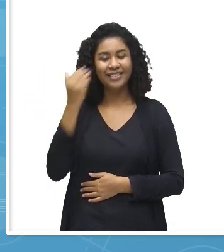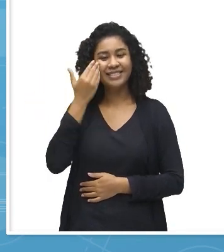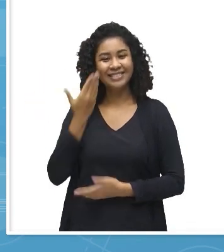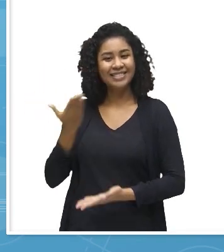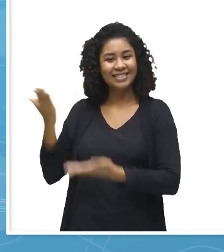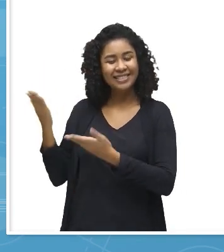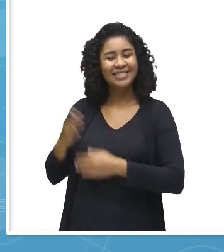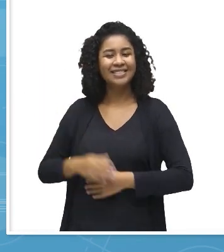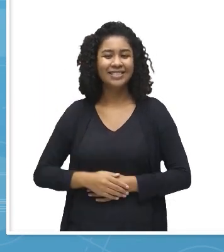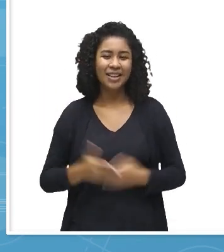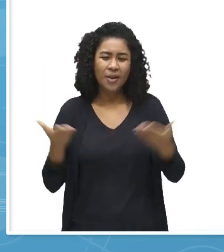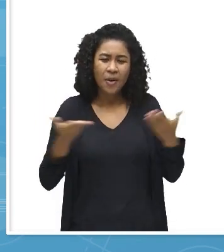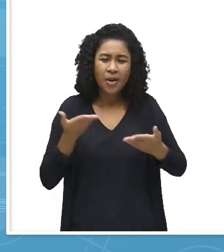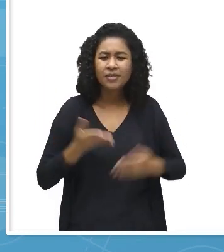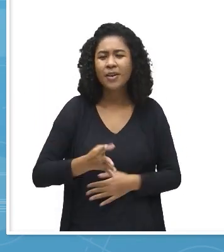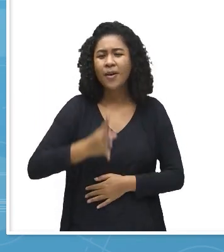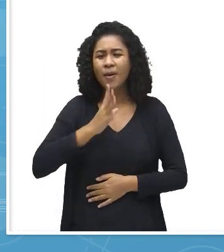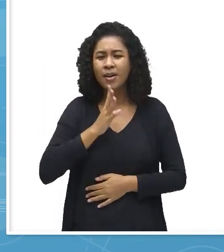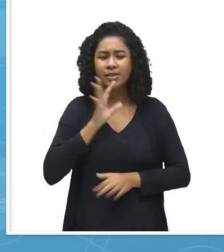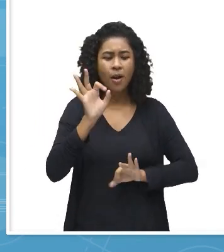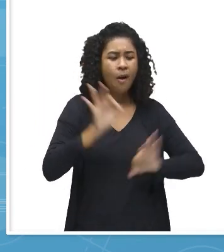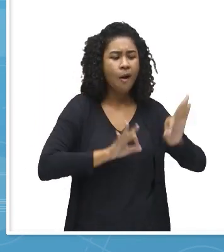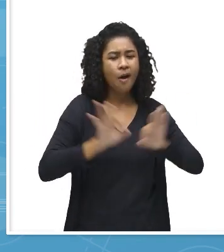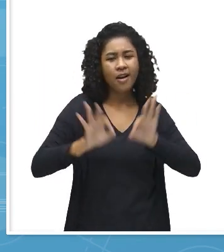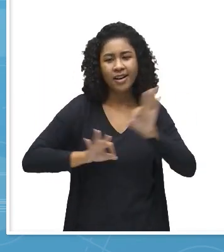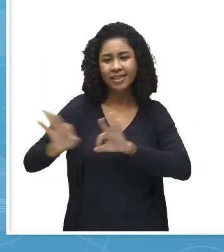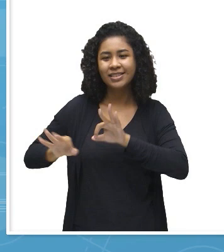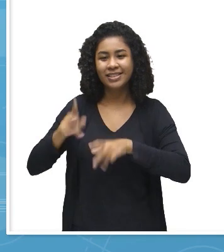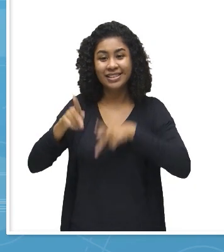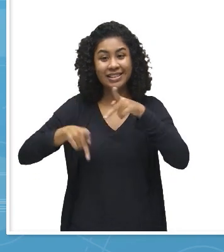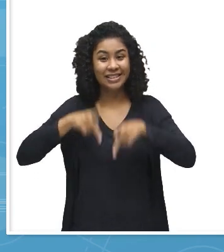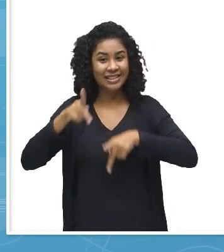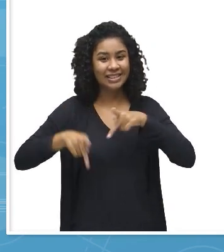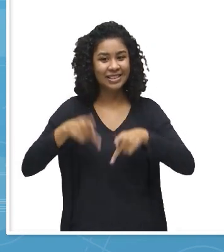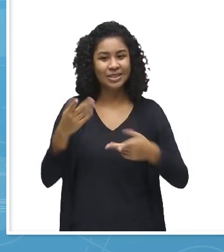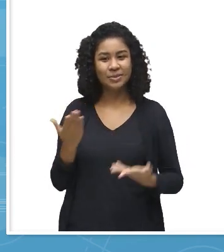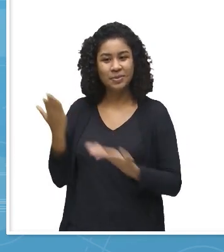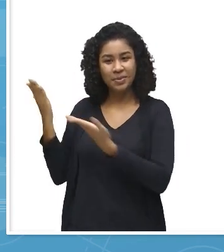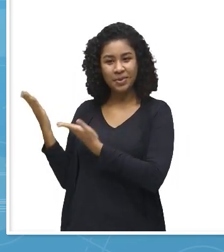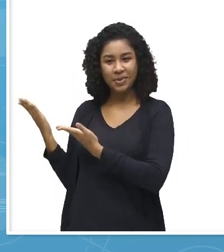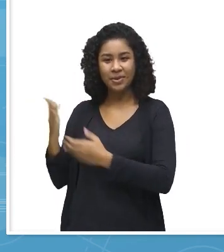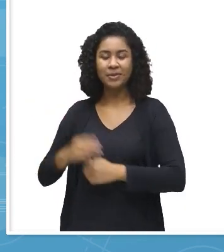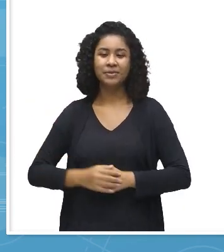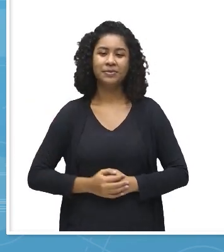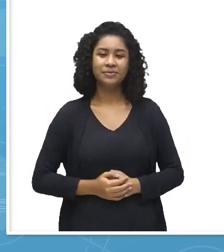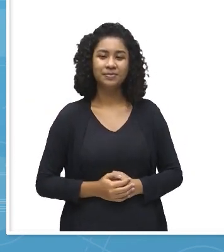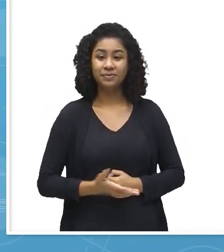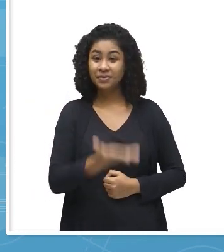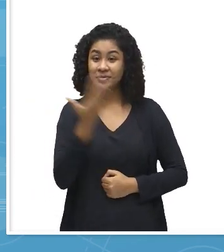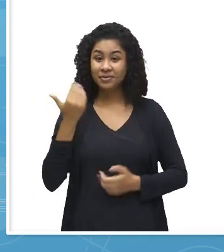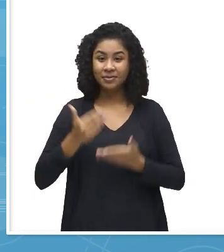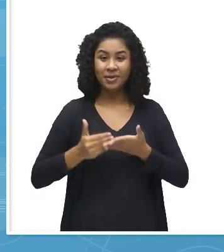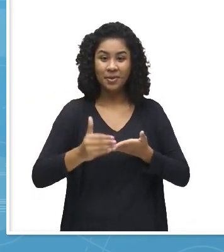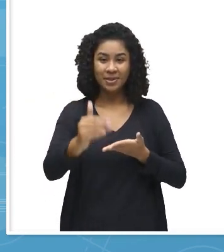aí como que estavam organizados os povos francos. Vamos lá à nossa aula?